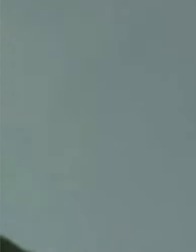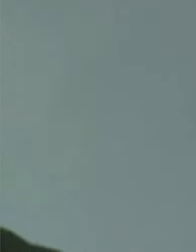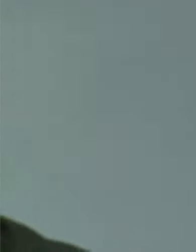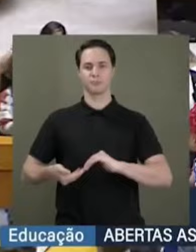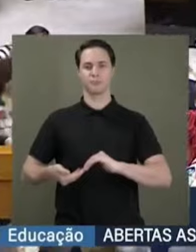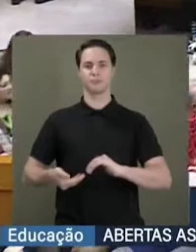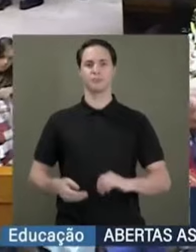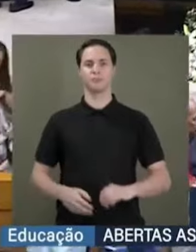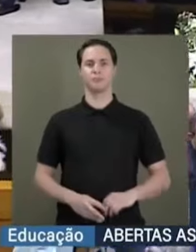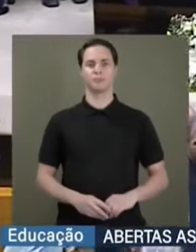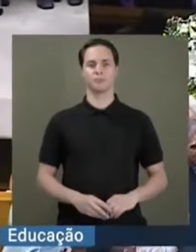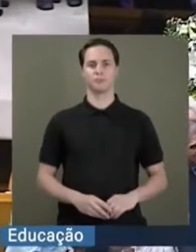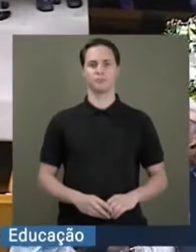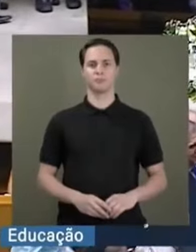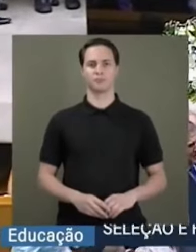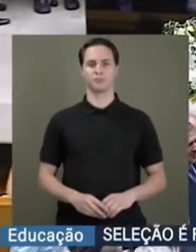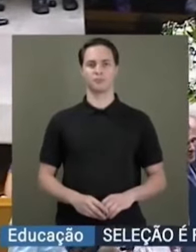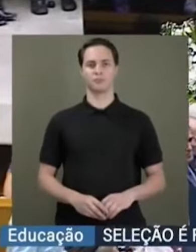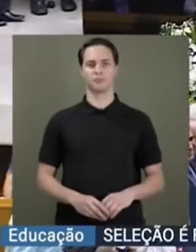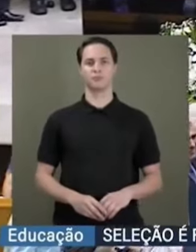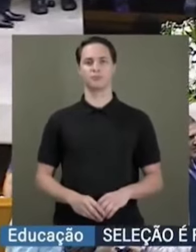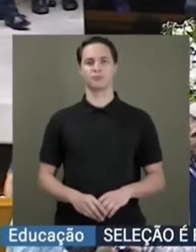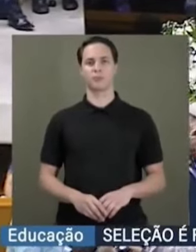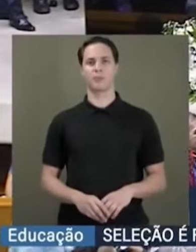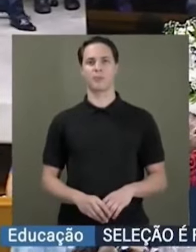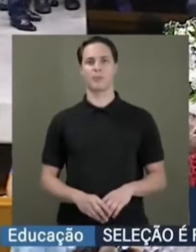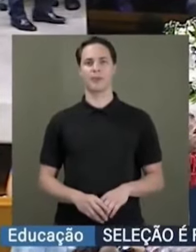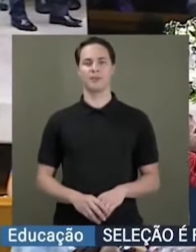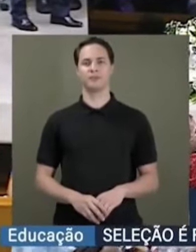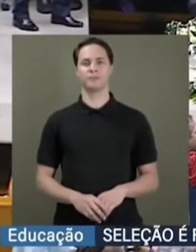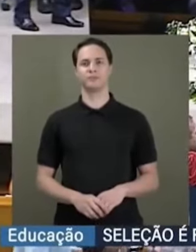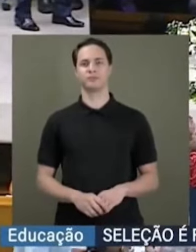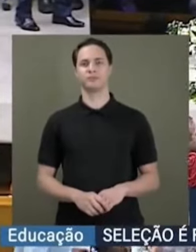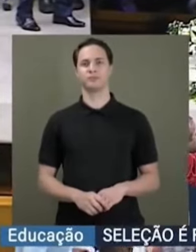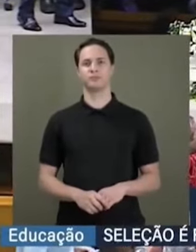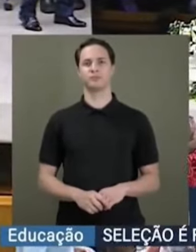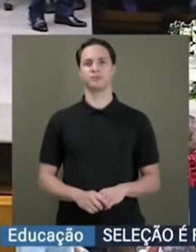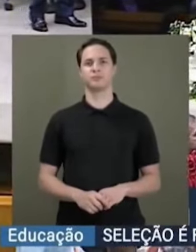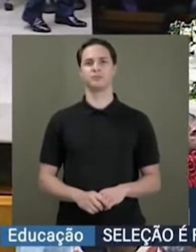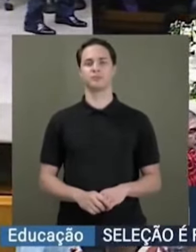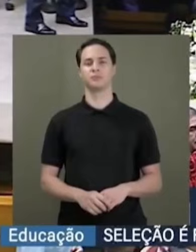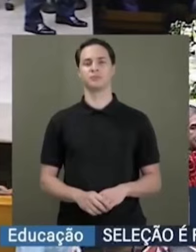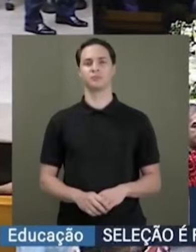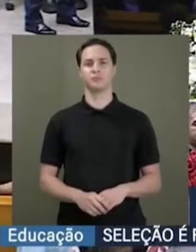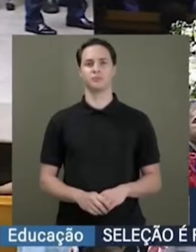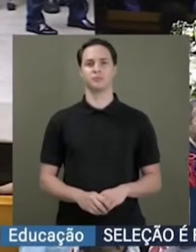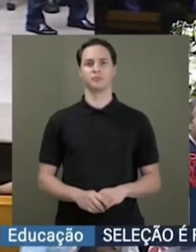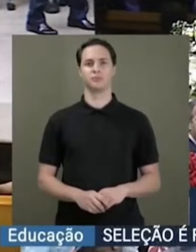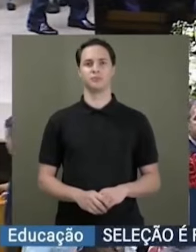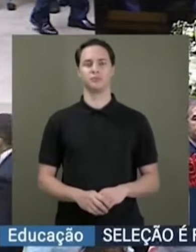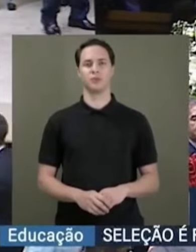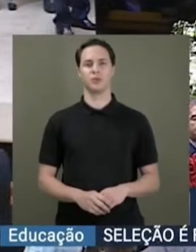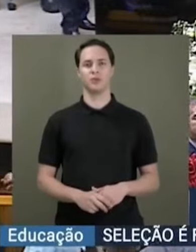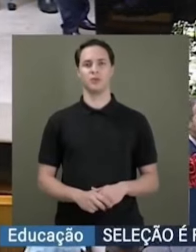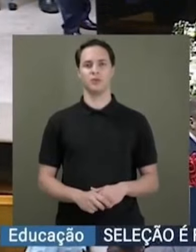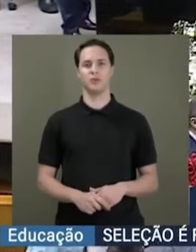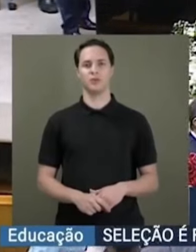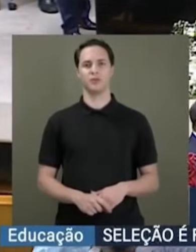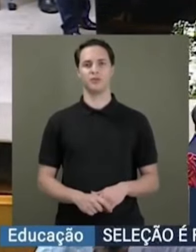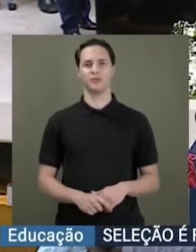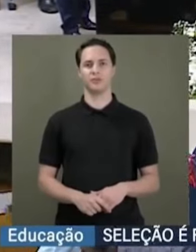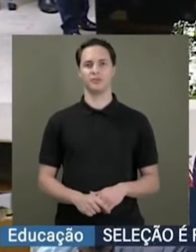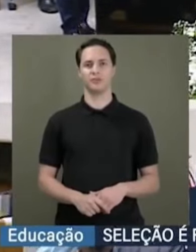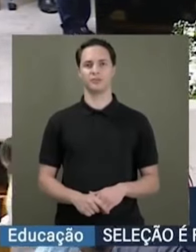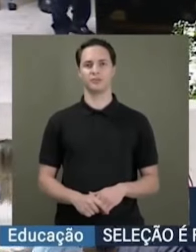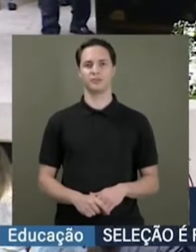do judiciário, mas é o governo que executa o orçamento, até porque o povo elegeu o executivo também. E o executivo tem